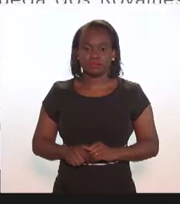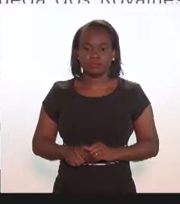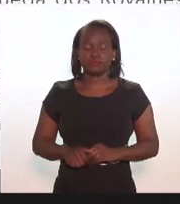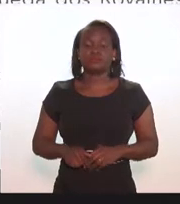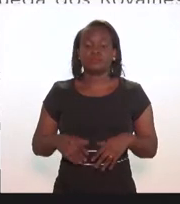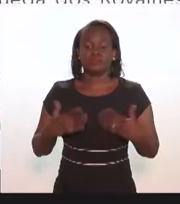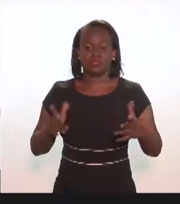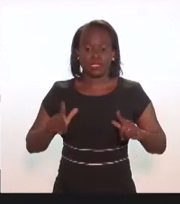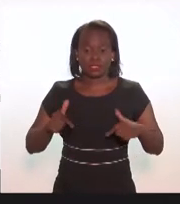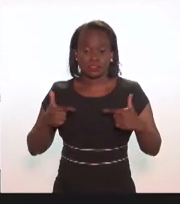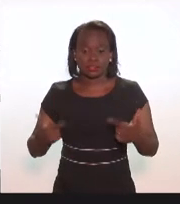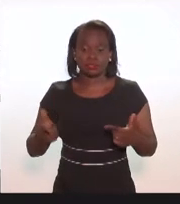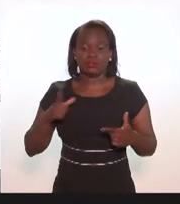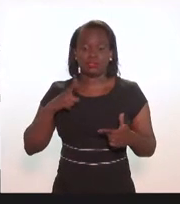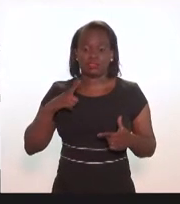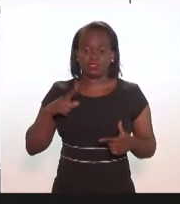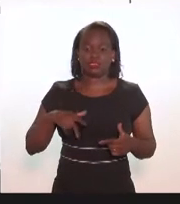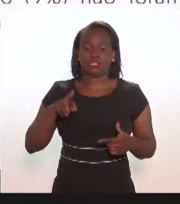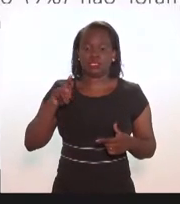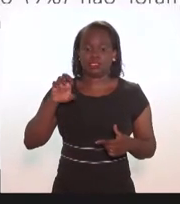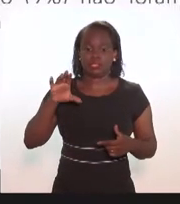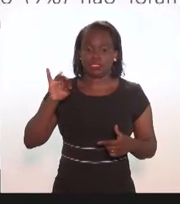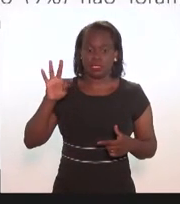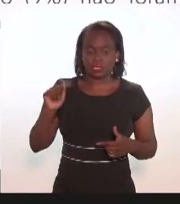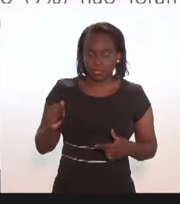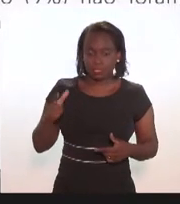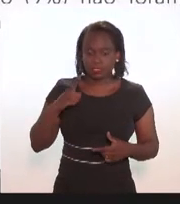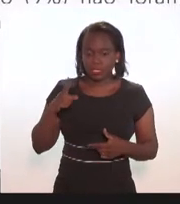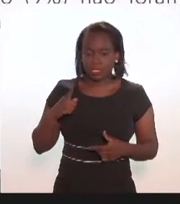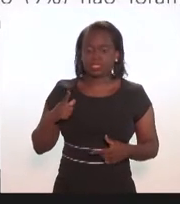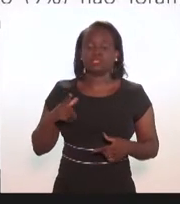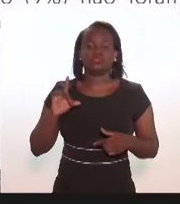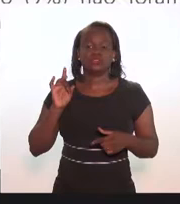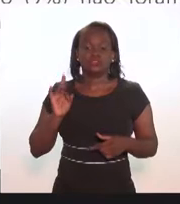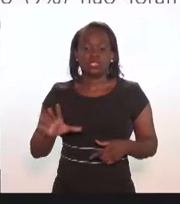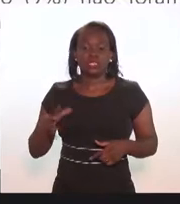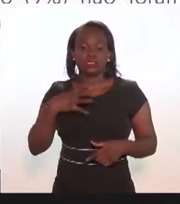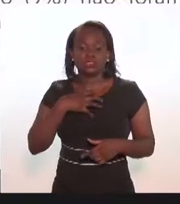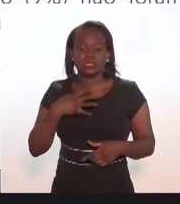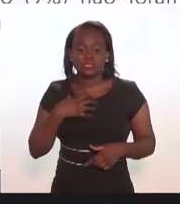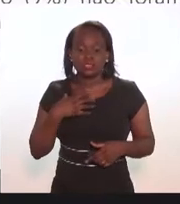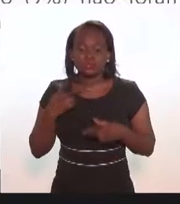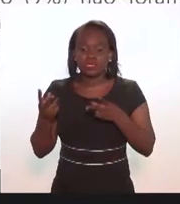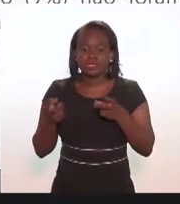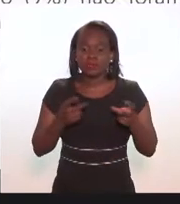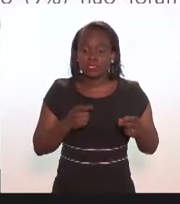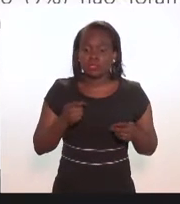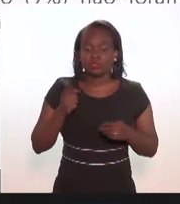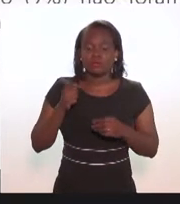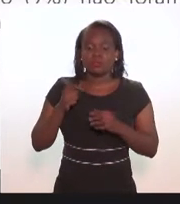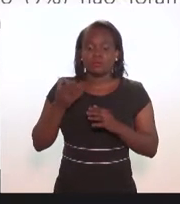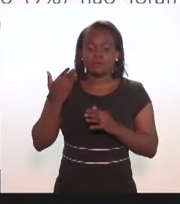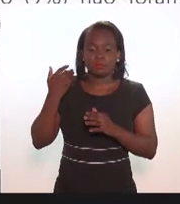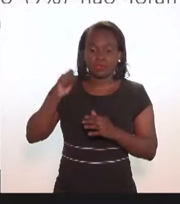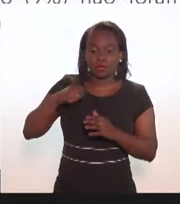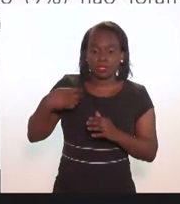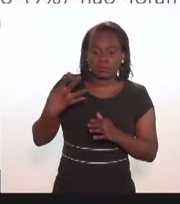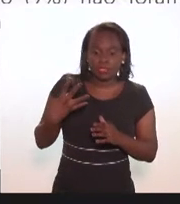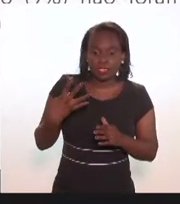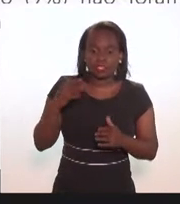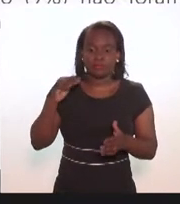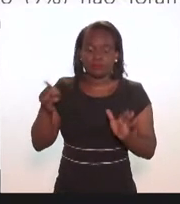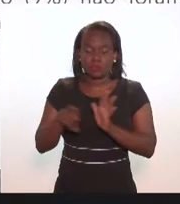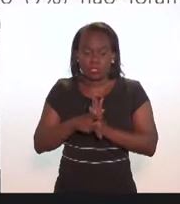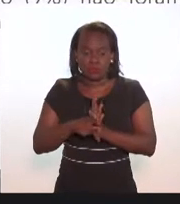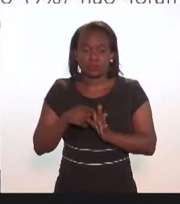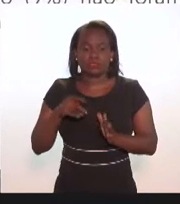As ações que a Receita Estadual executou só foram sentidas, na verdade, nos últimos 4 meses do ano,